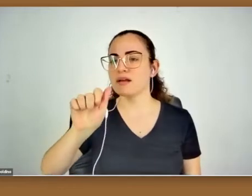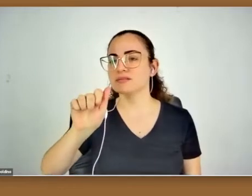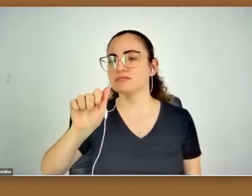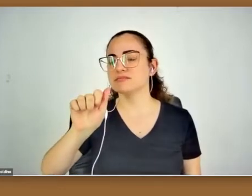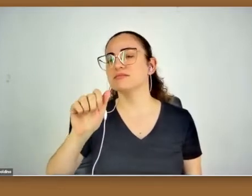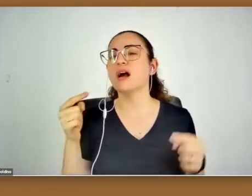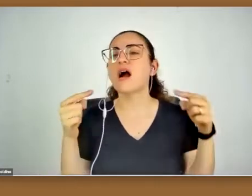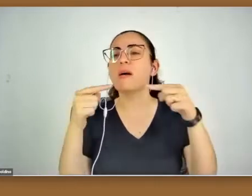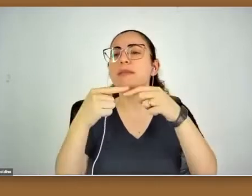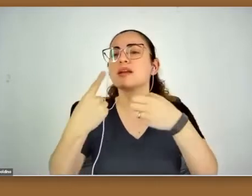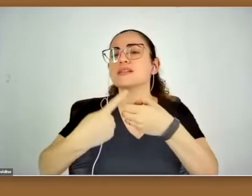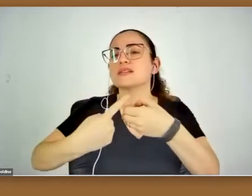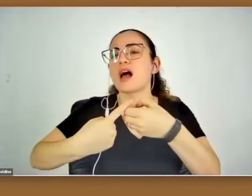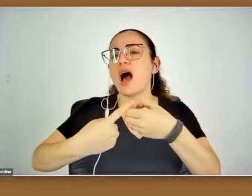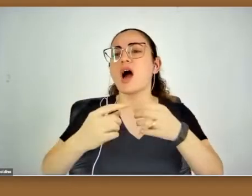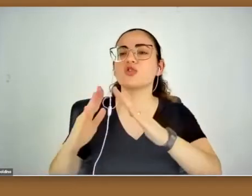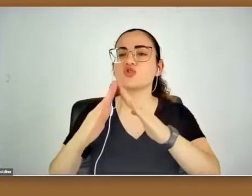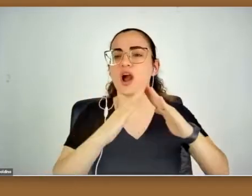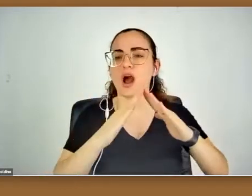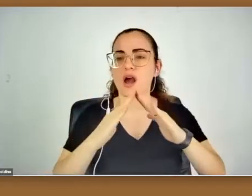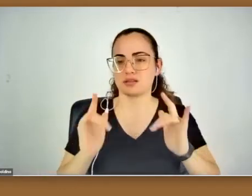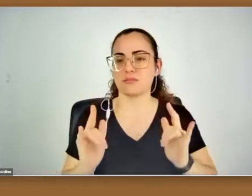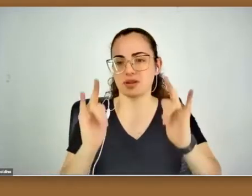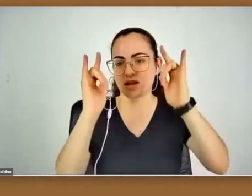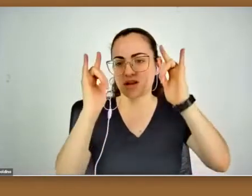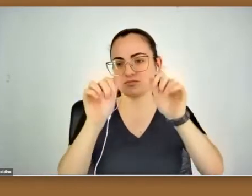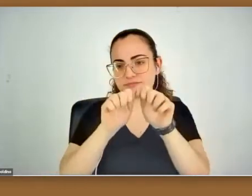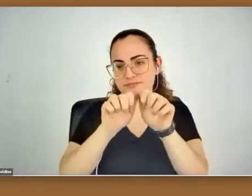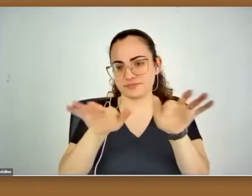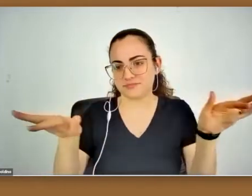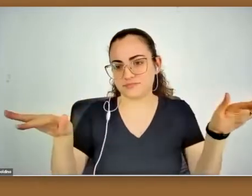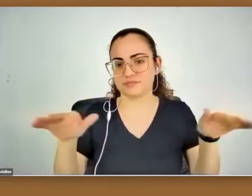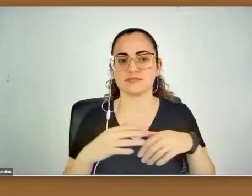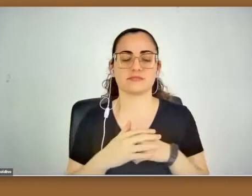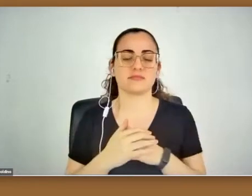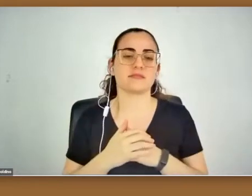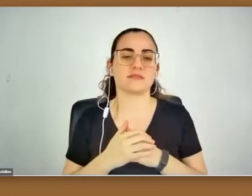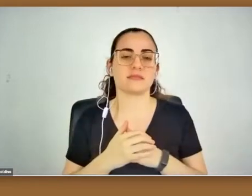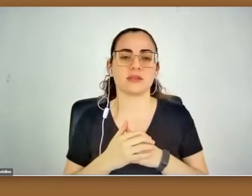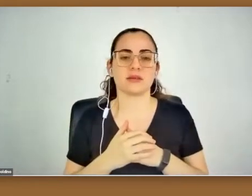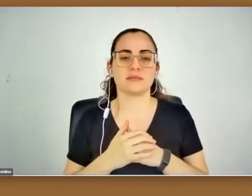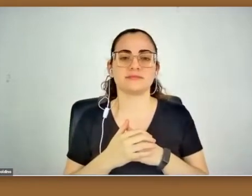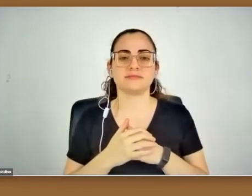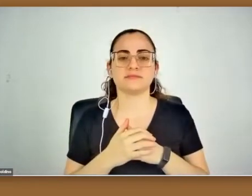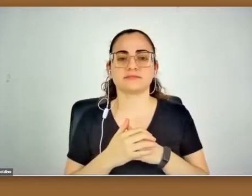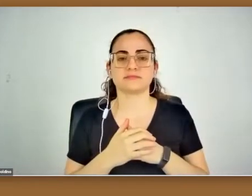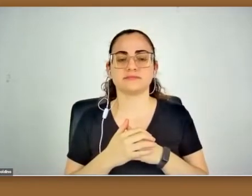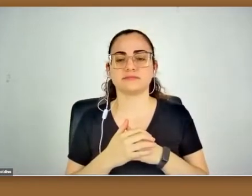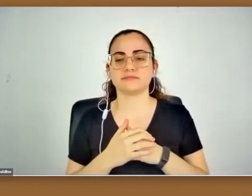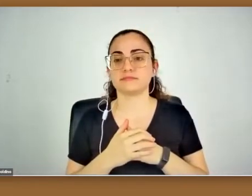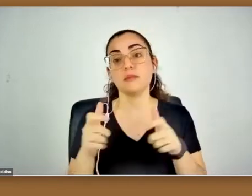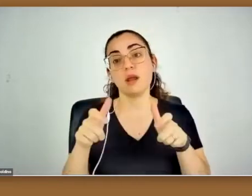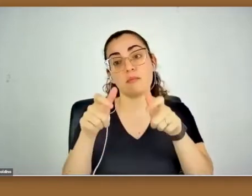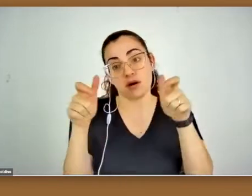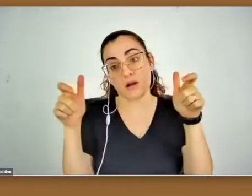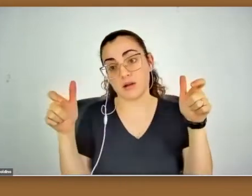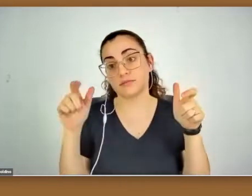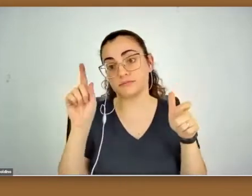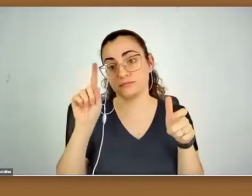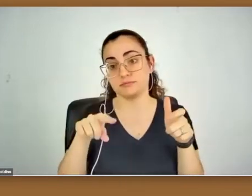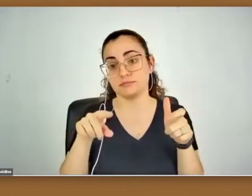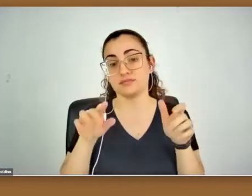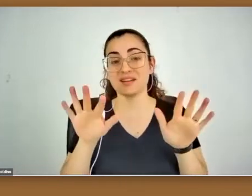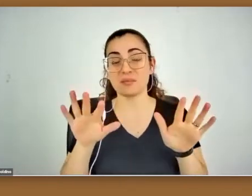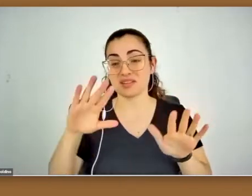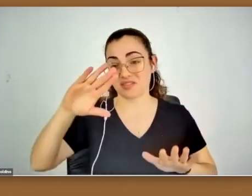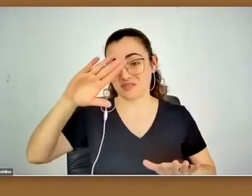associada ao Aedes, tá? Mas vocês vão ver que a febre amarela no